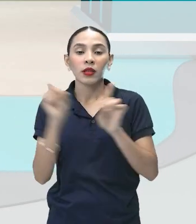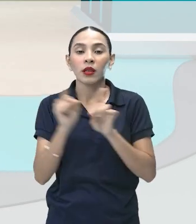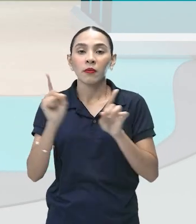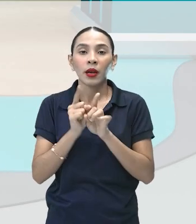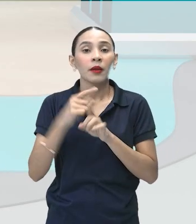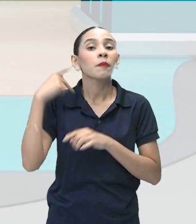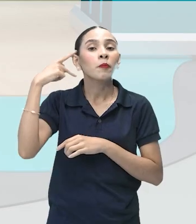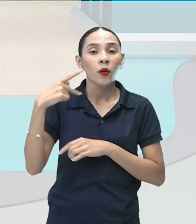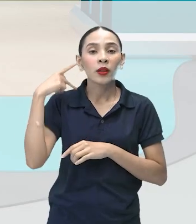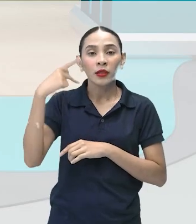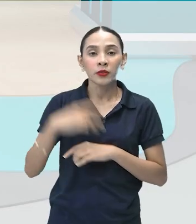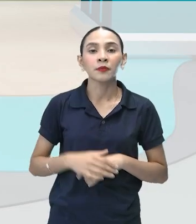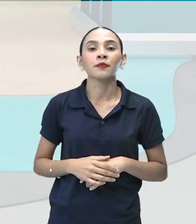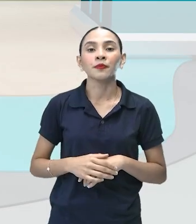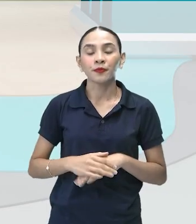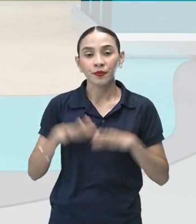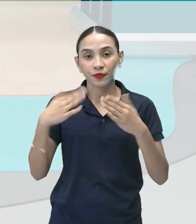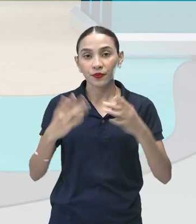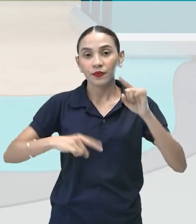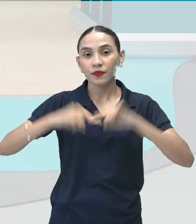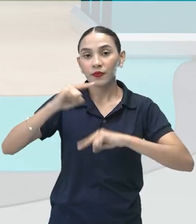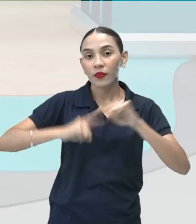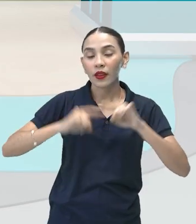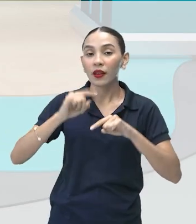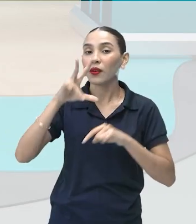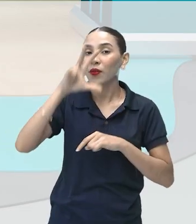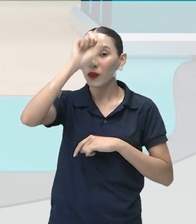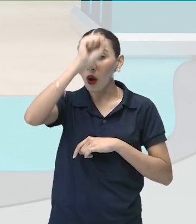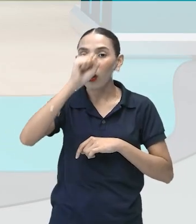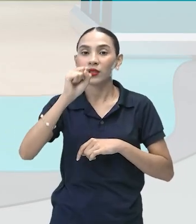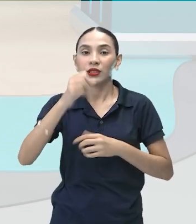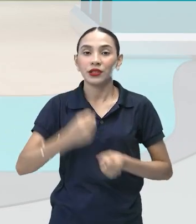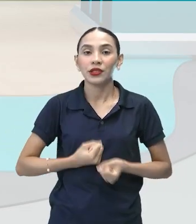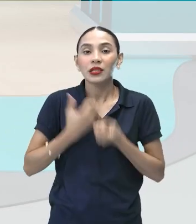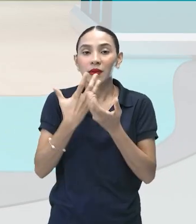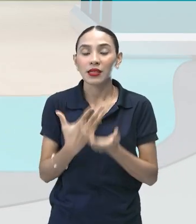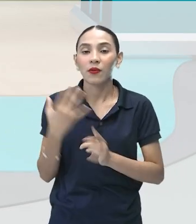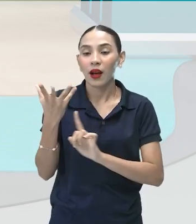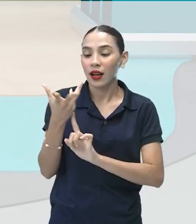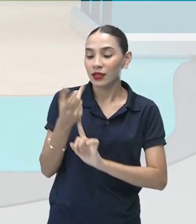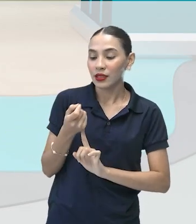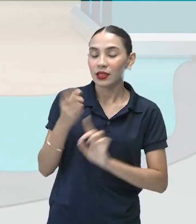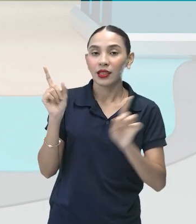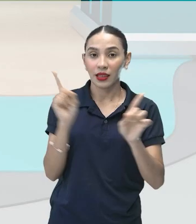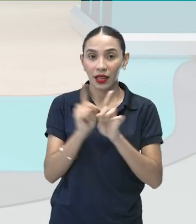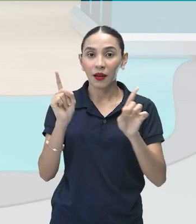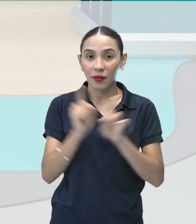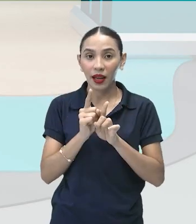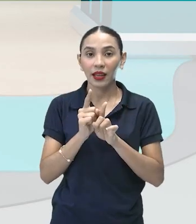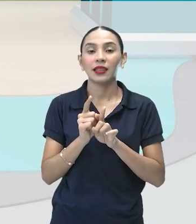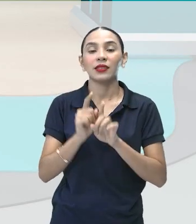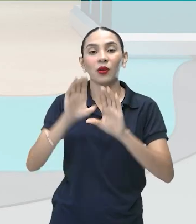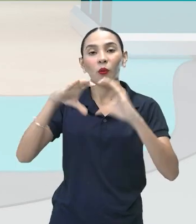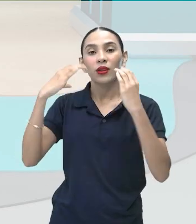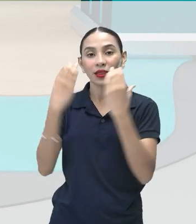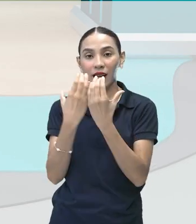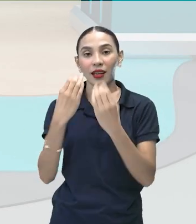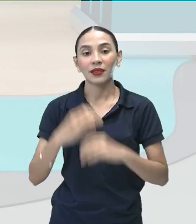até políticos, sendo uma ferramenta poderosa de expressão artística e